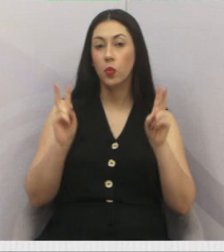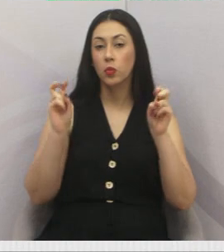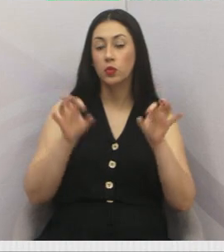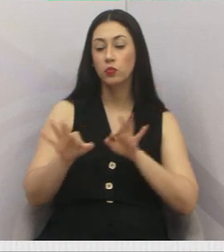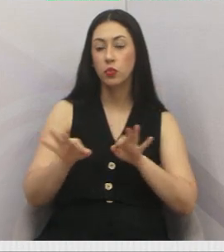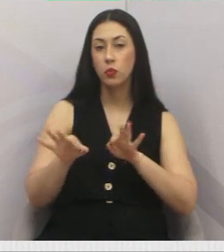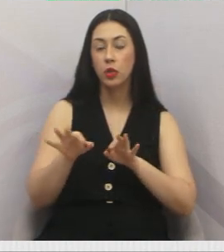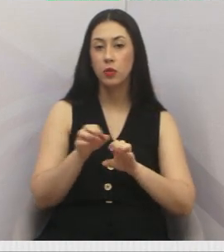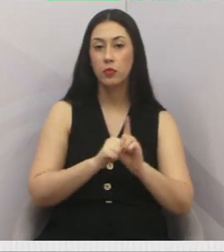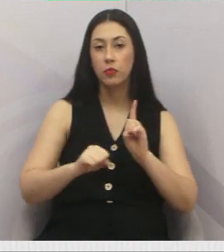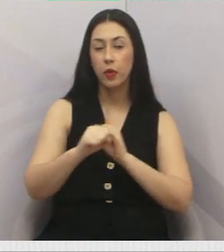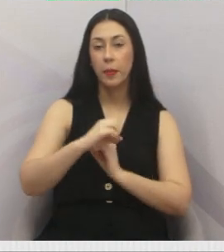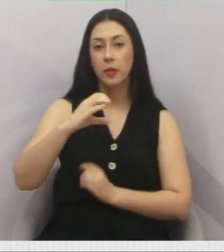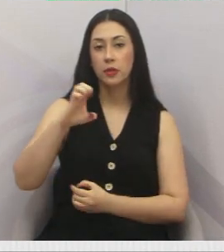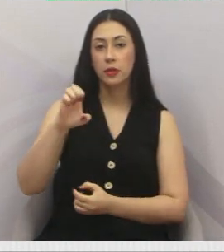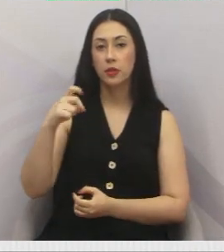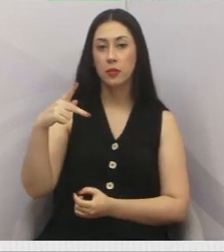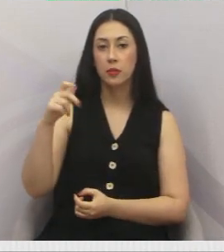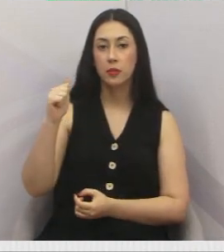Civil. Um voto para a CEPAC.